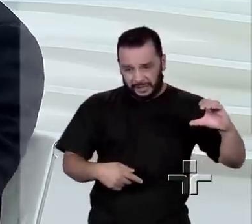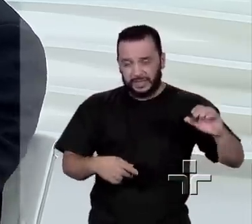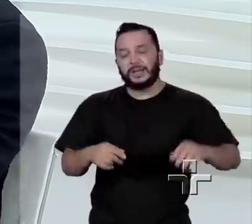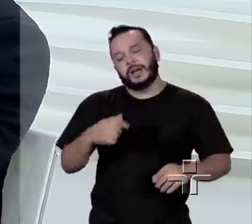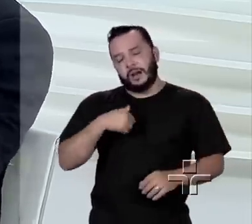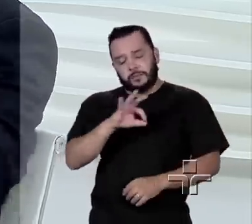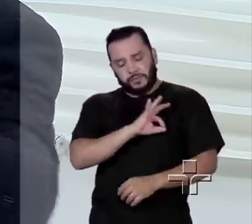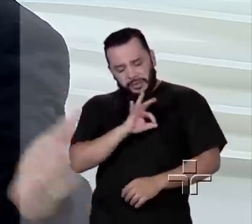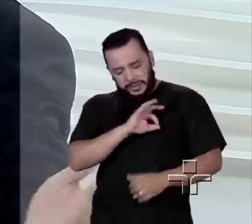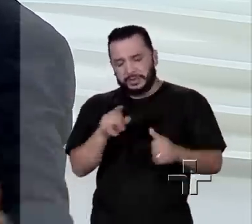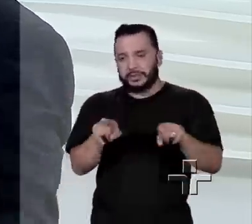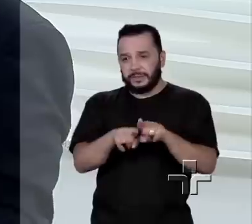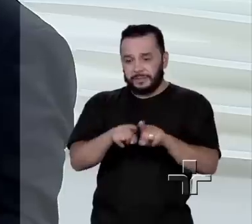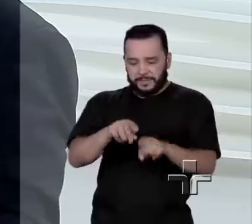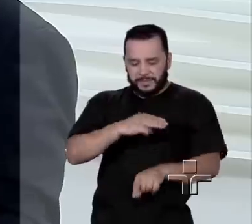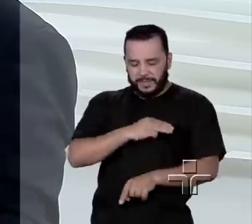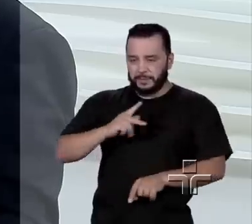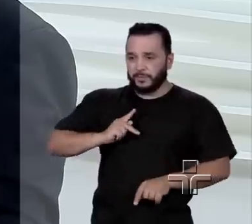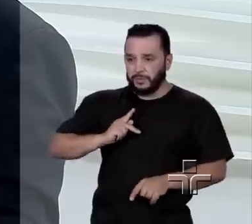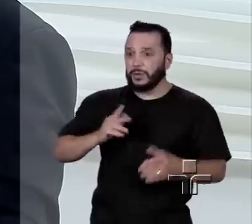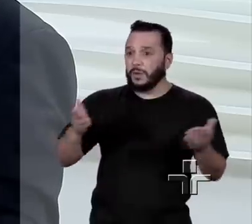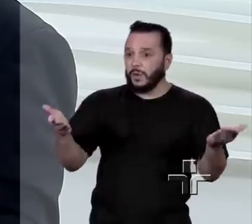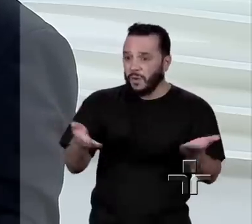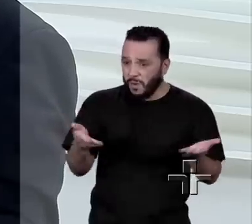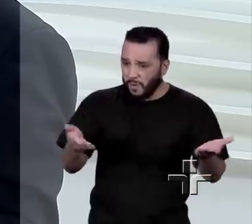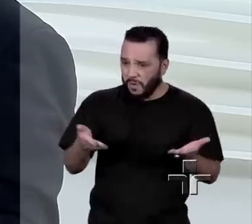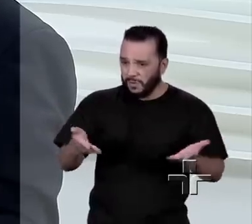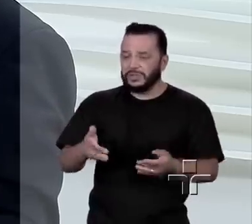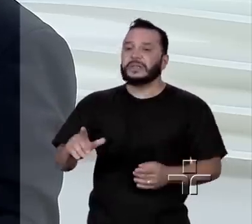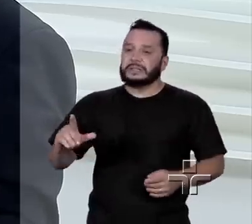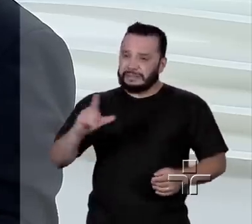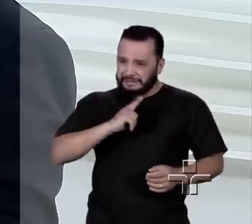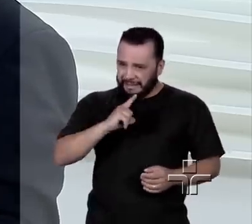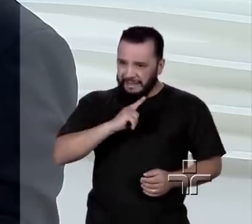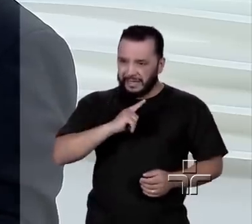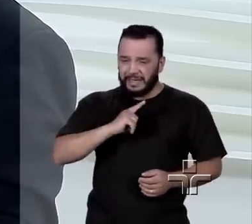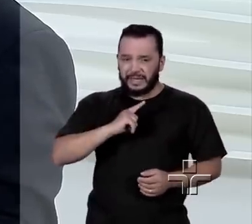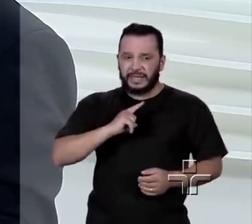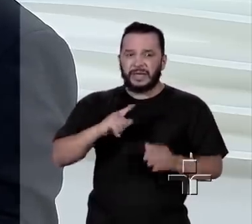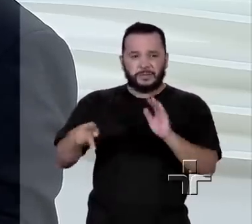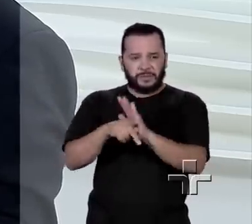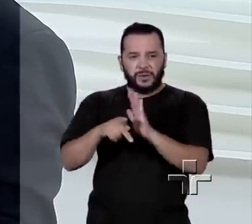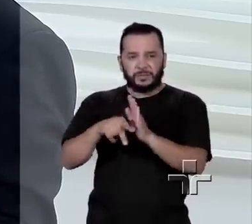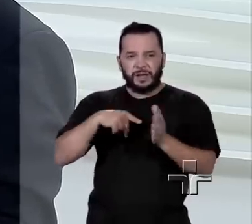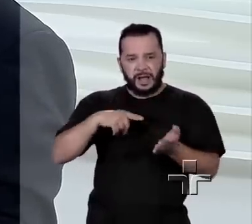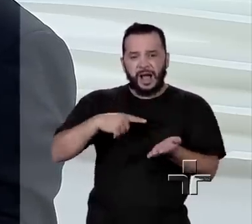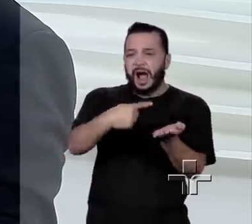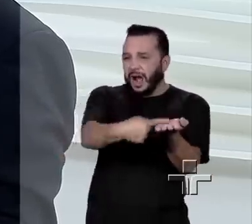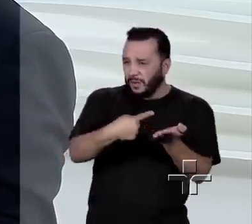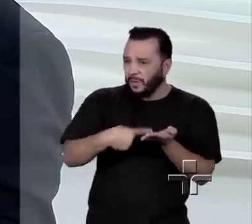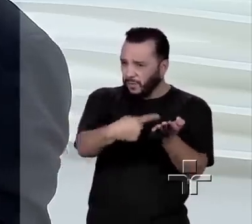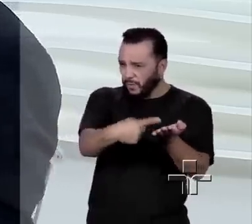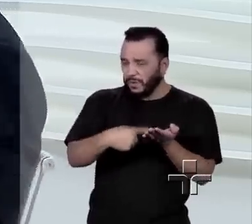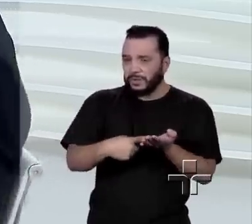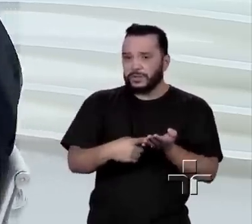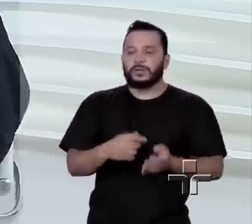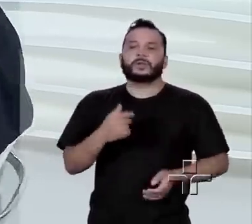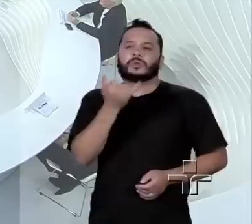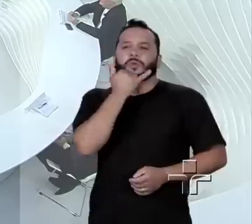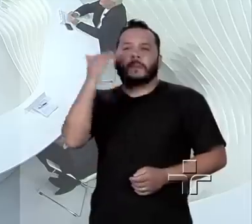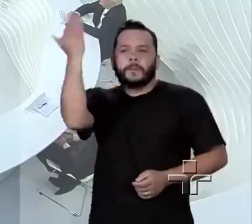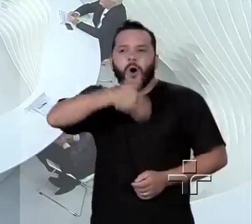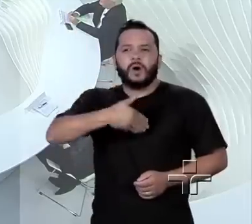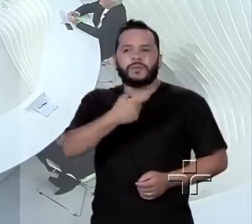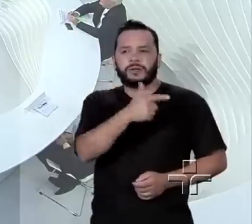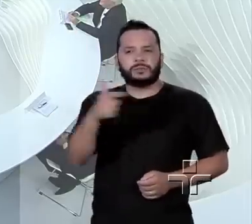Público hoje dão abertamente o esclarecimento de acordos que foram feitos mesmo. Isso nunca foi comprovado, né? Opa!